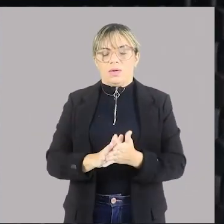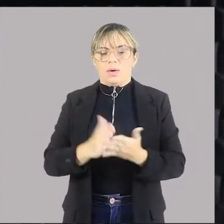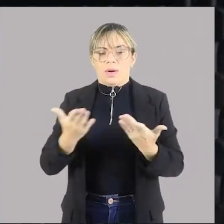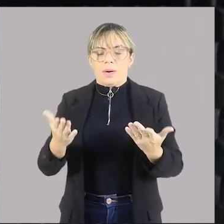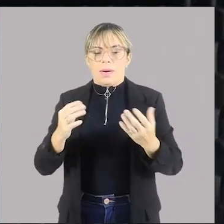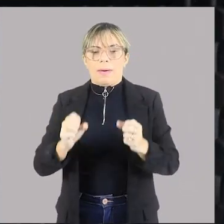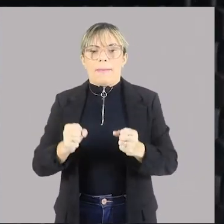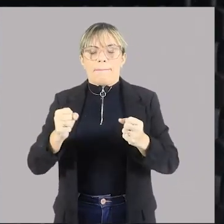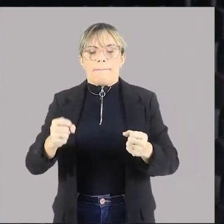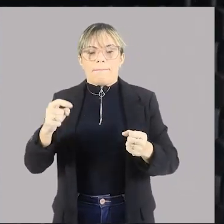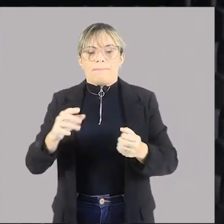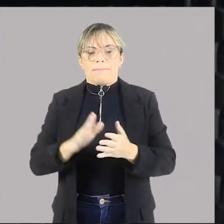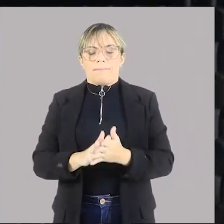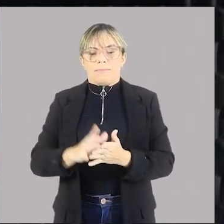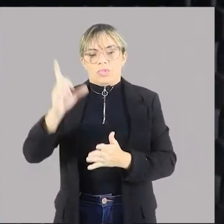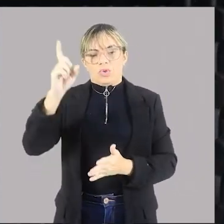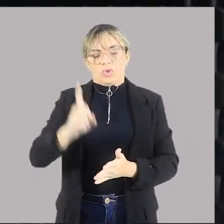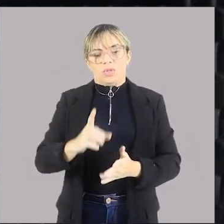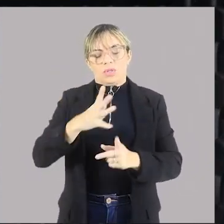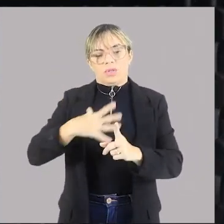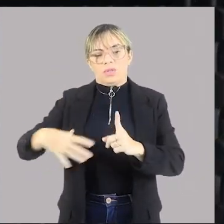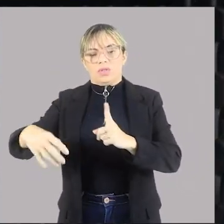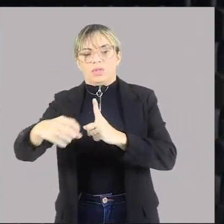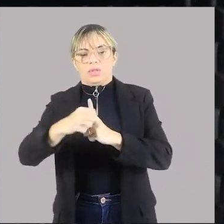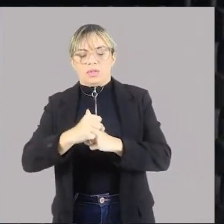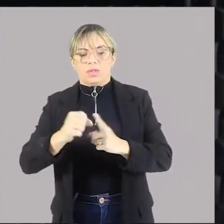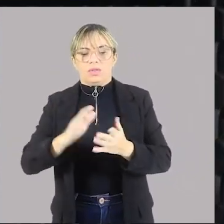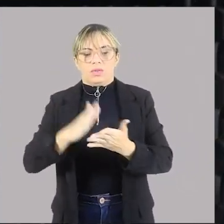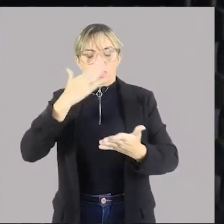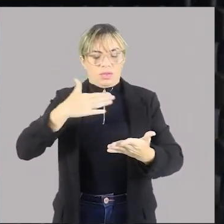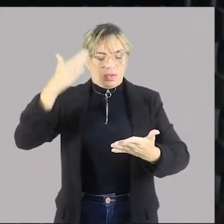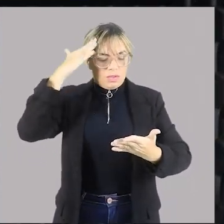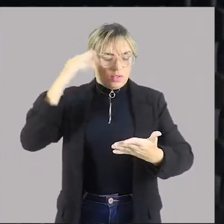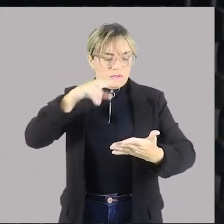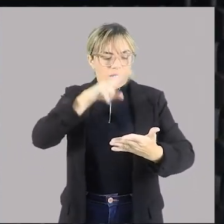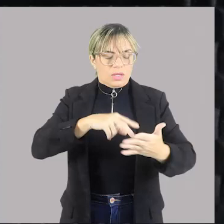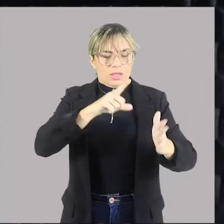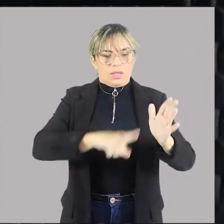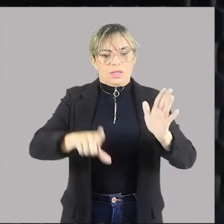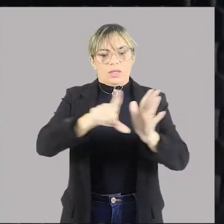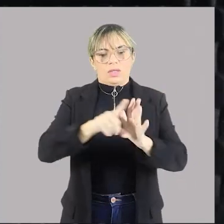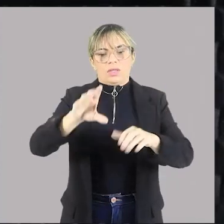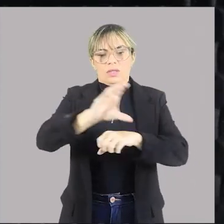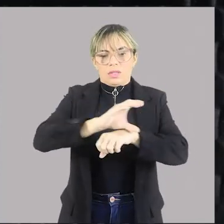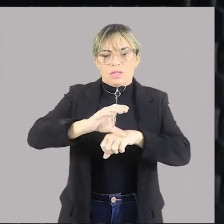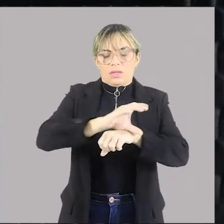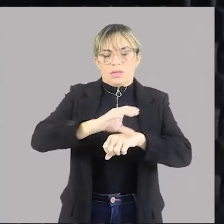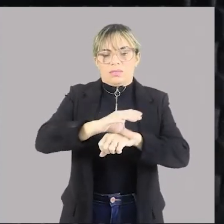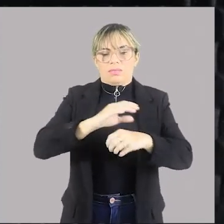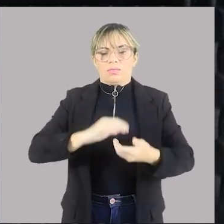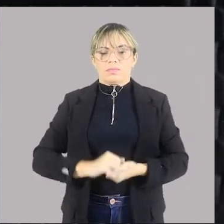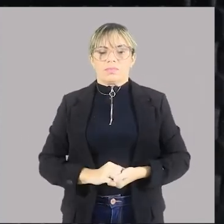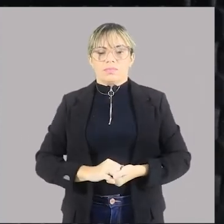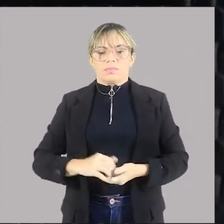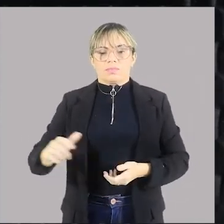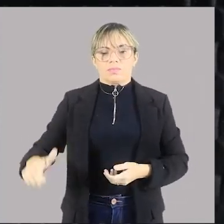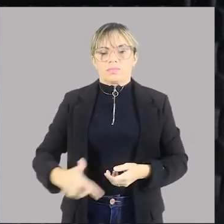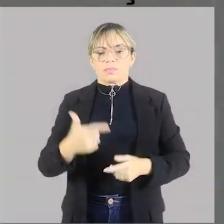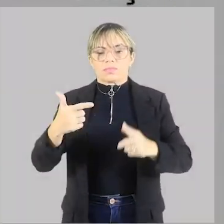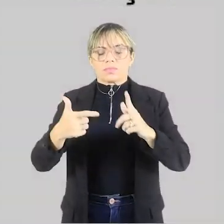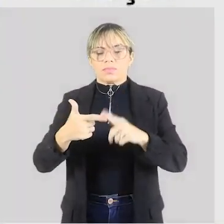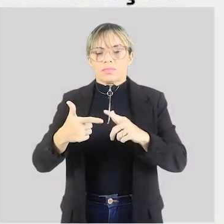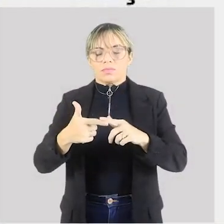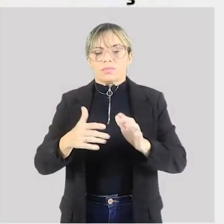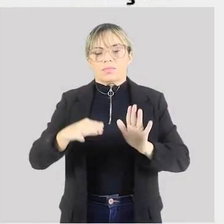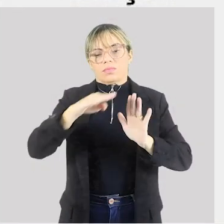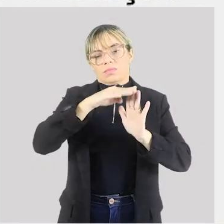implícitos, partindo da interpretação daquelas leis e da Constituição. O critério do Poder Executivo,